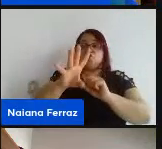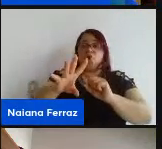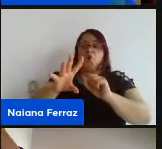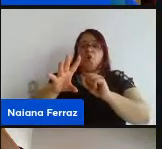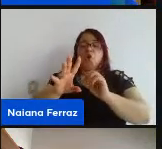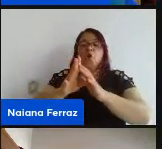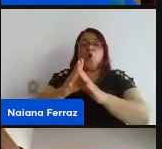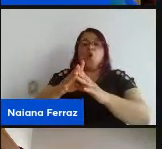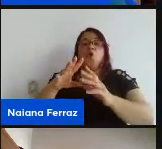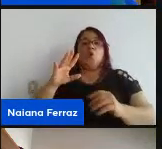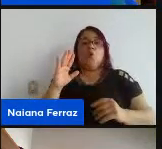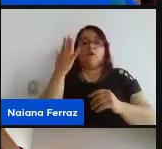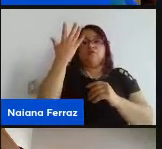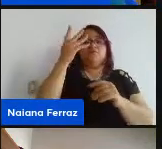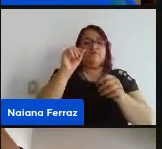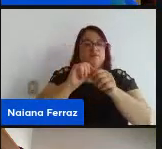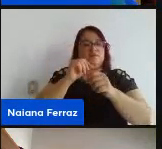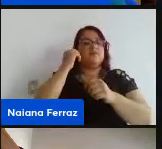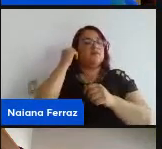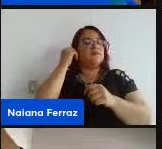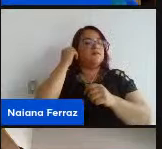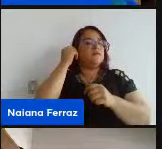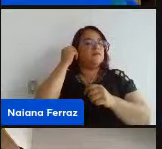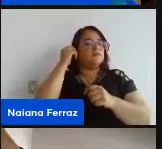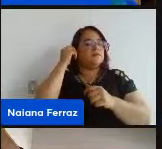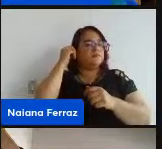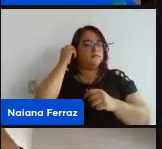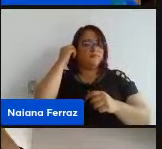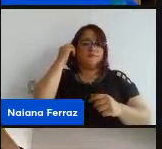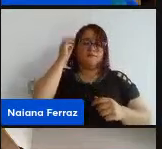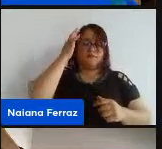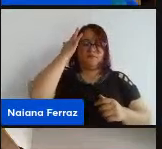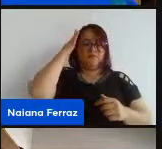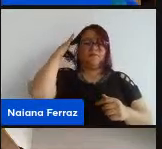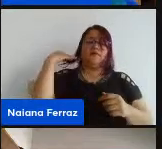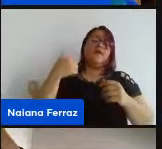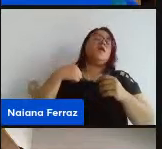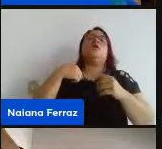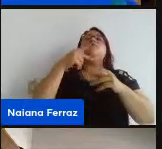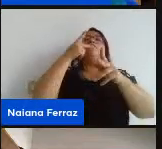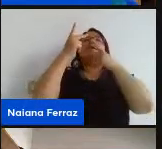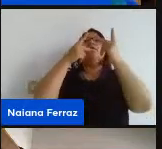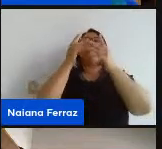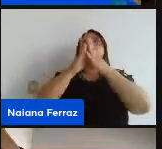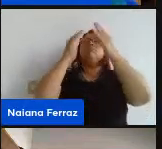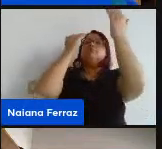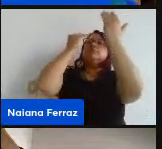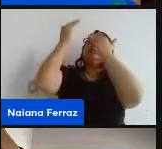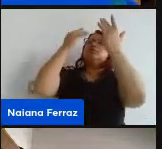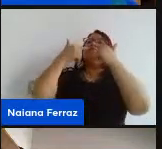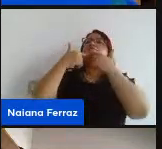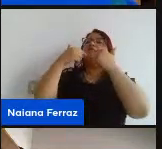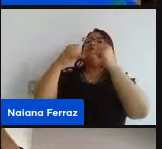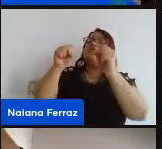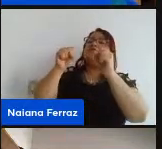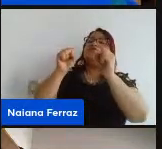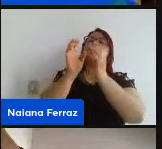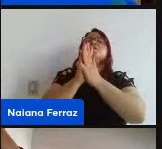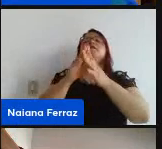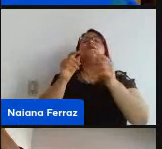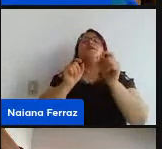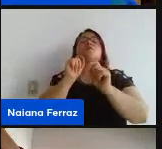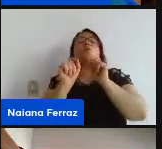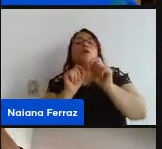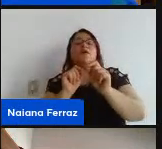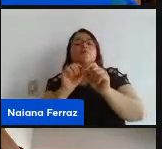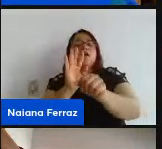uma concepção de psicolinguística que vai ter a característica de contribuir para aquela que